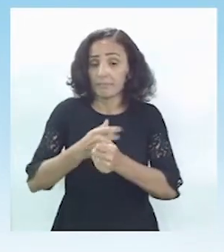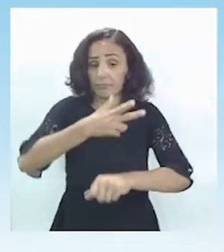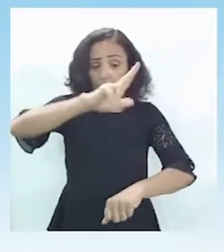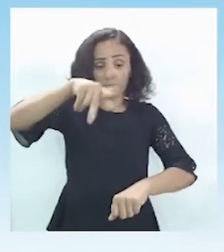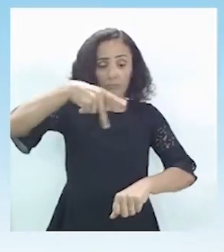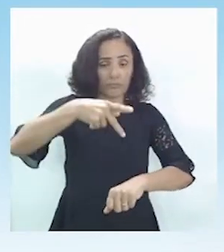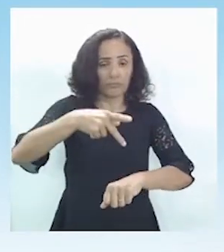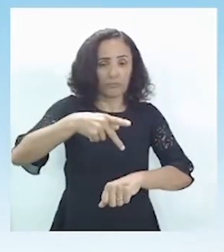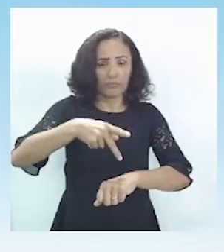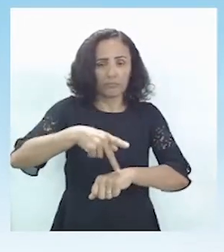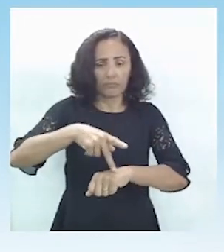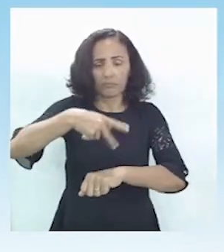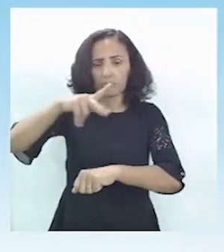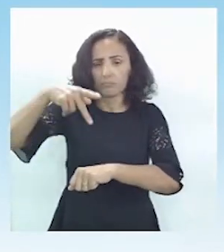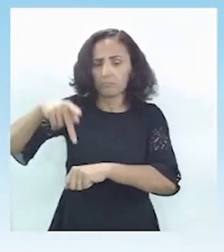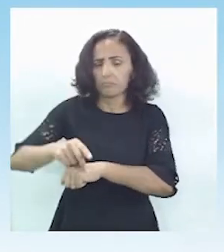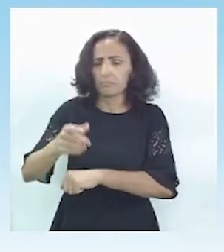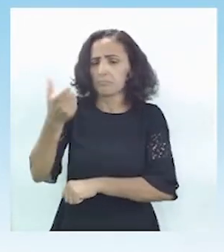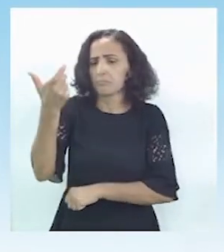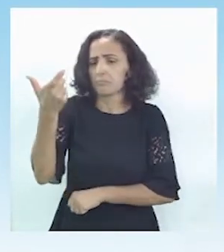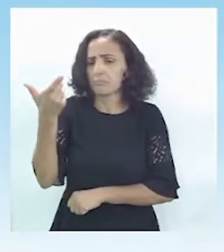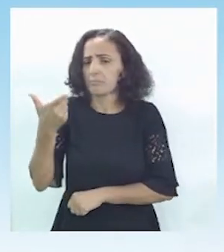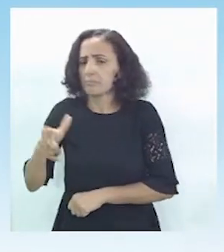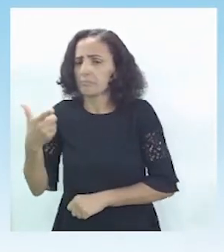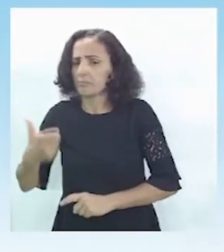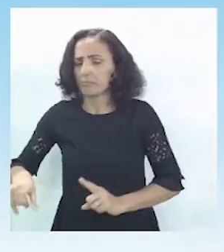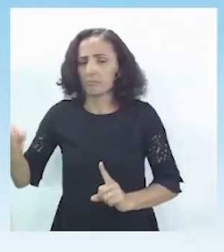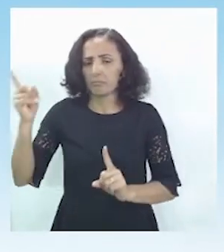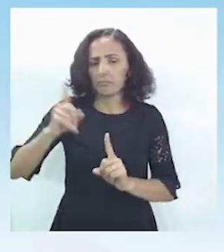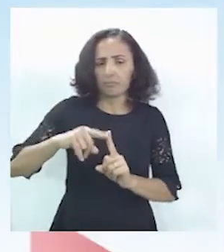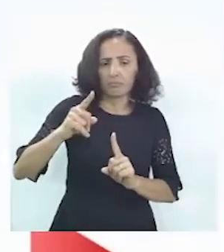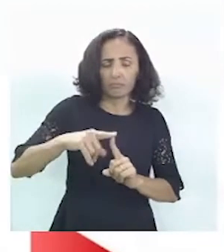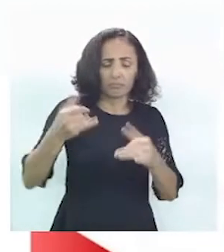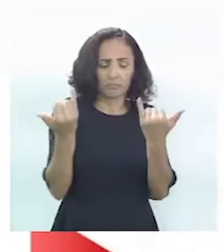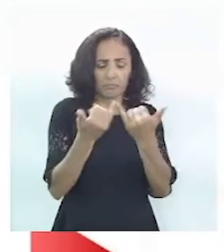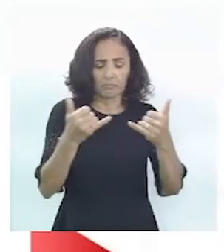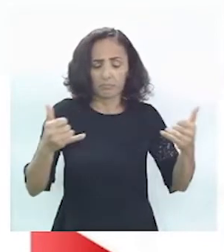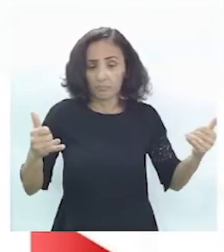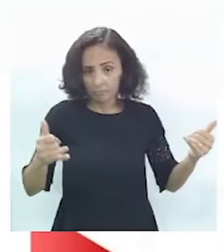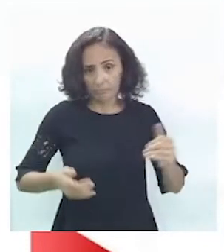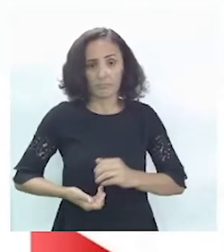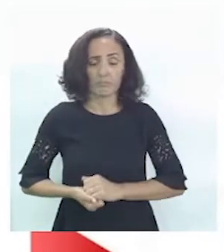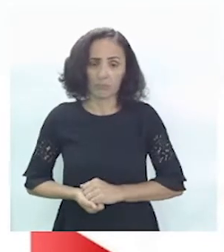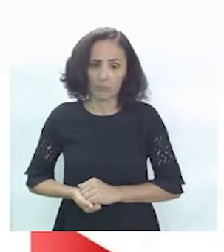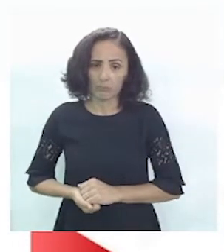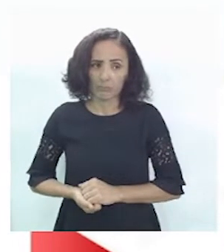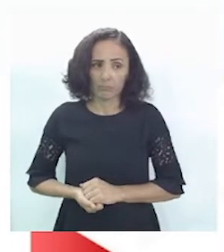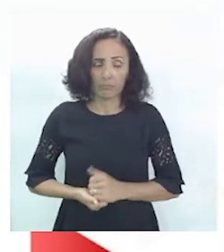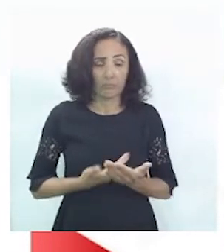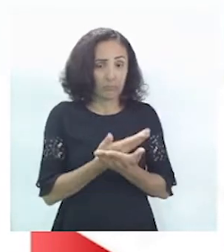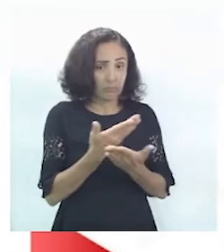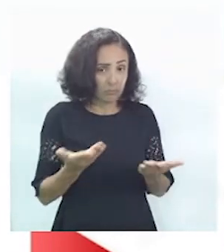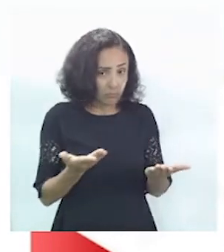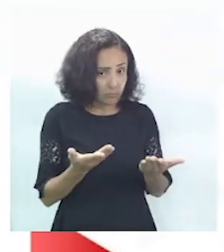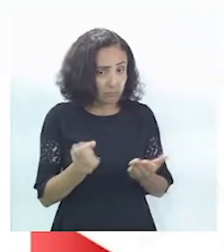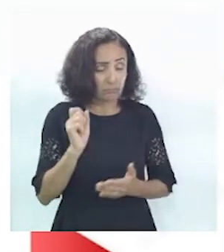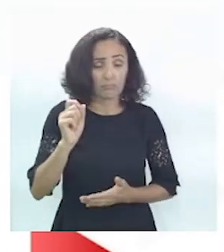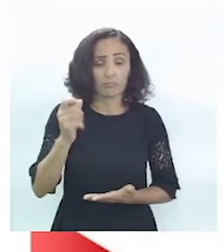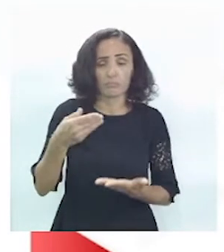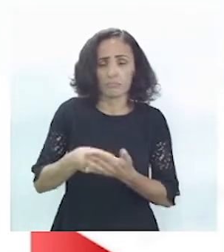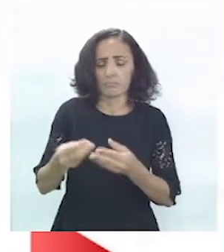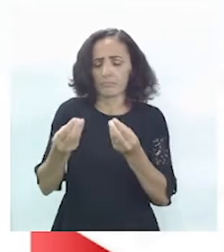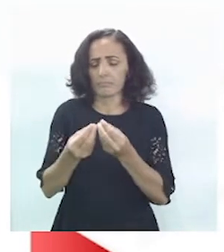países que não possuem outros tipos de fonte de energia. E como desvantagem das